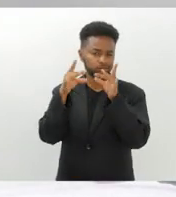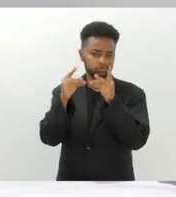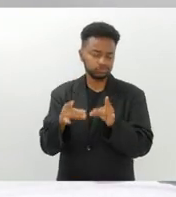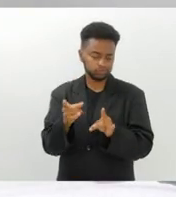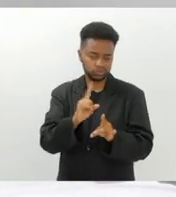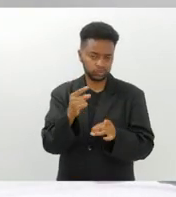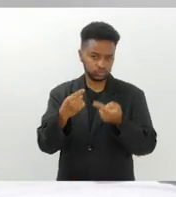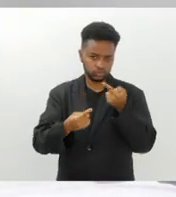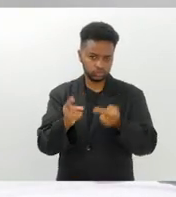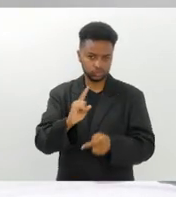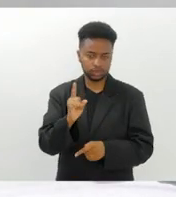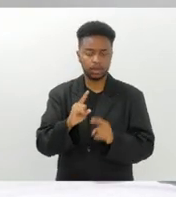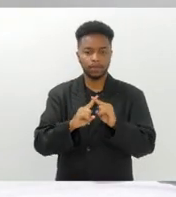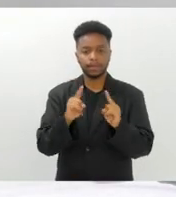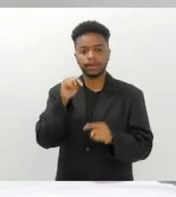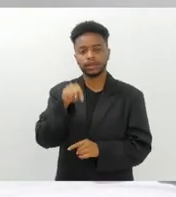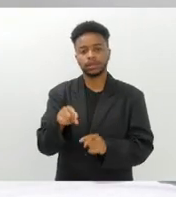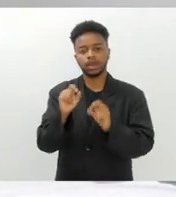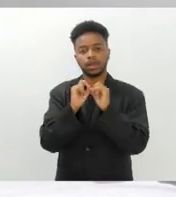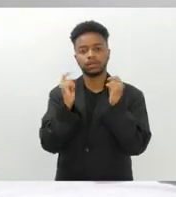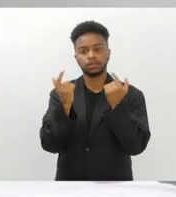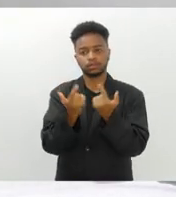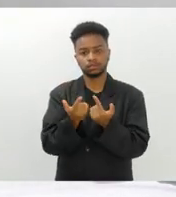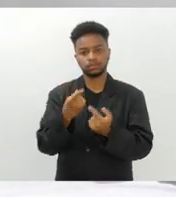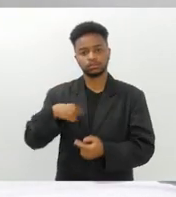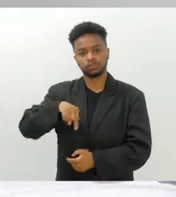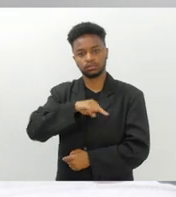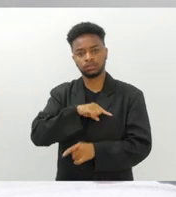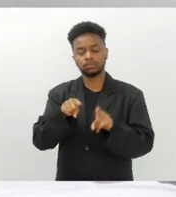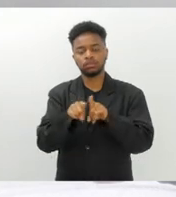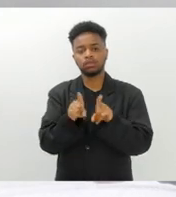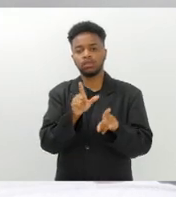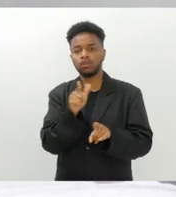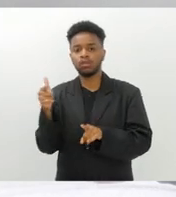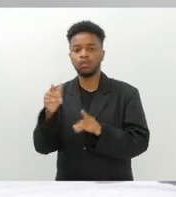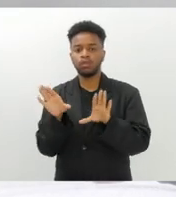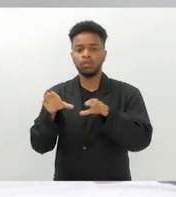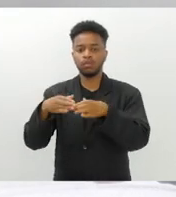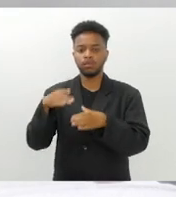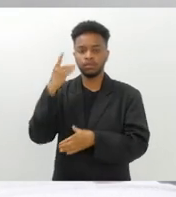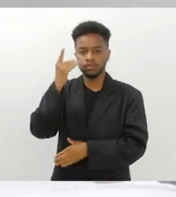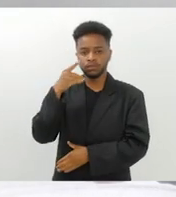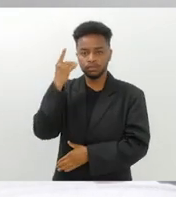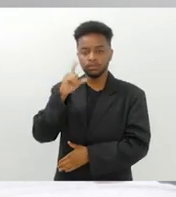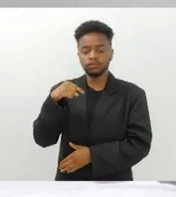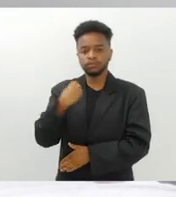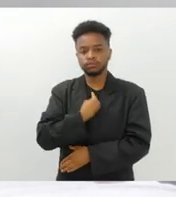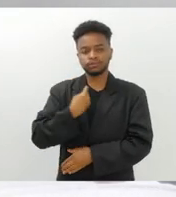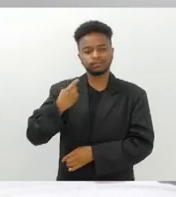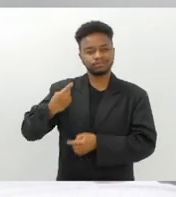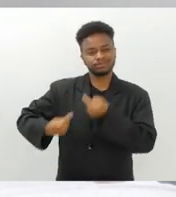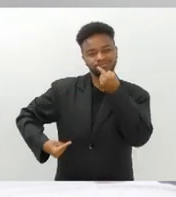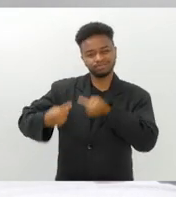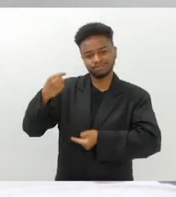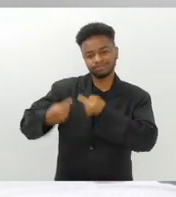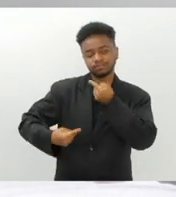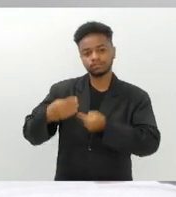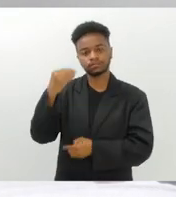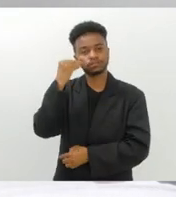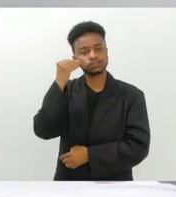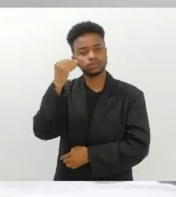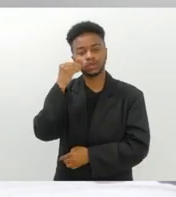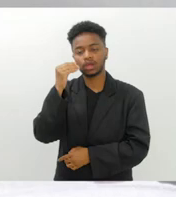hoje, mas nessa casa, nós e um grupo de deputados, nós travamos uma guerra para a questão